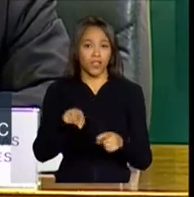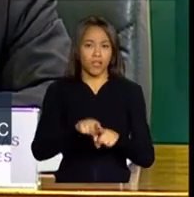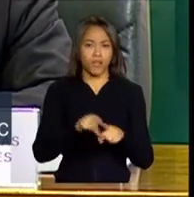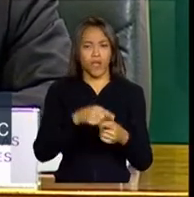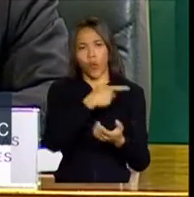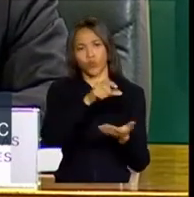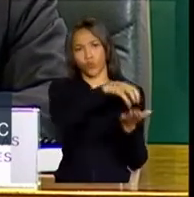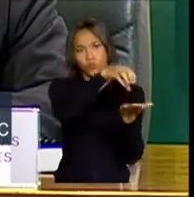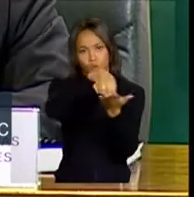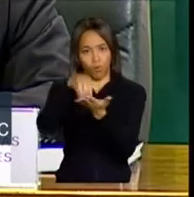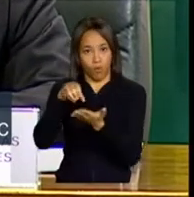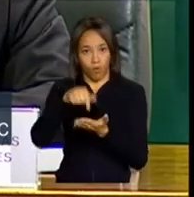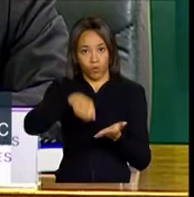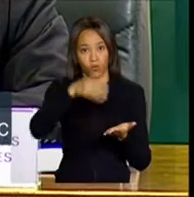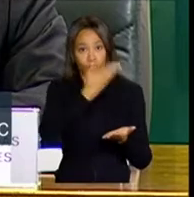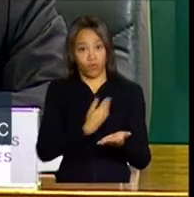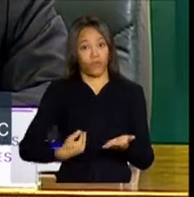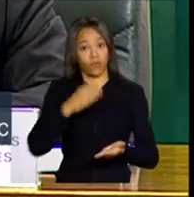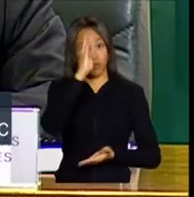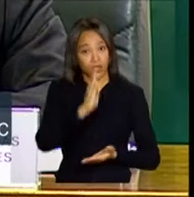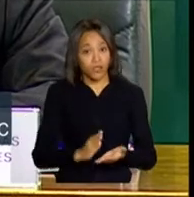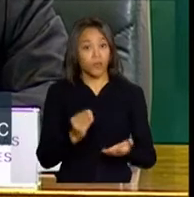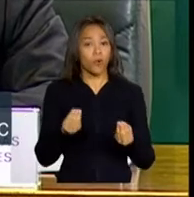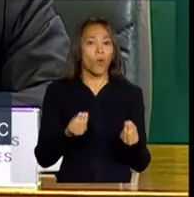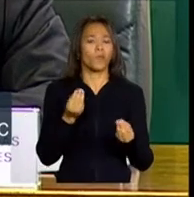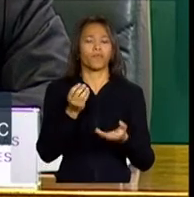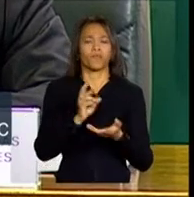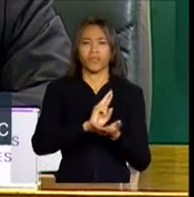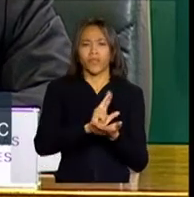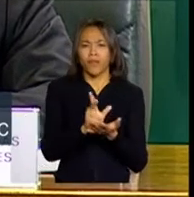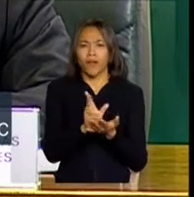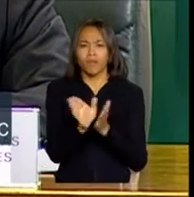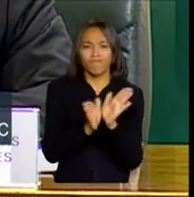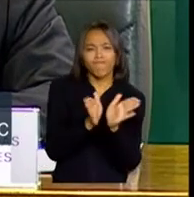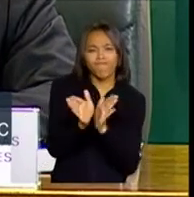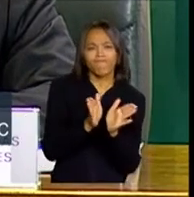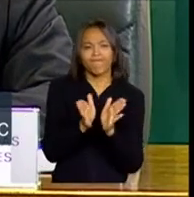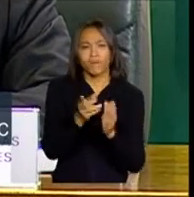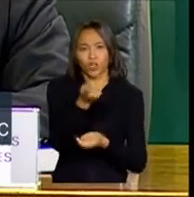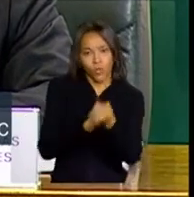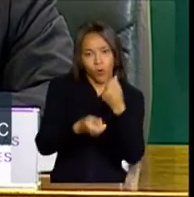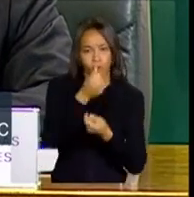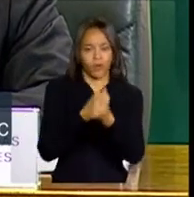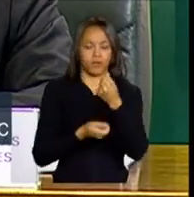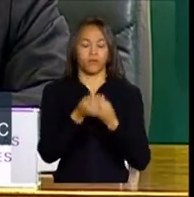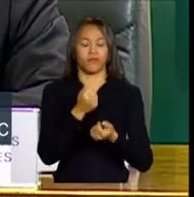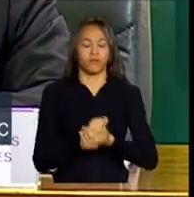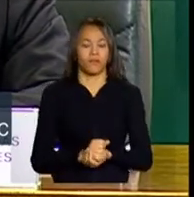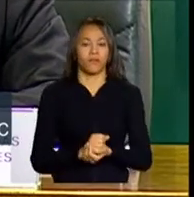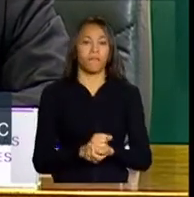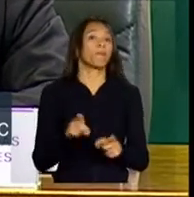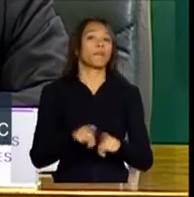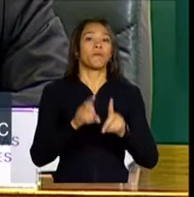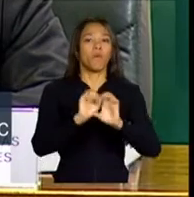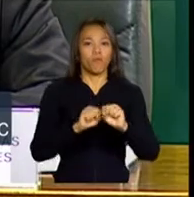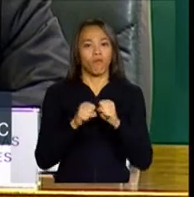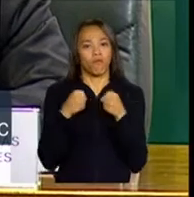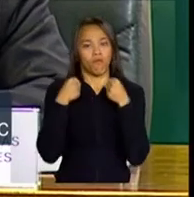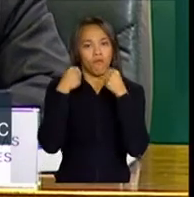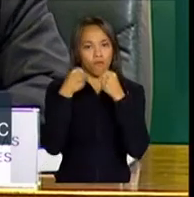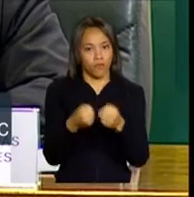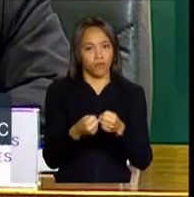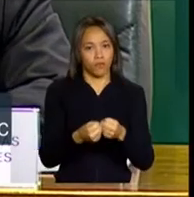em questões relacionadas às disciplinas multilaterais de comércio o reforço institucional